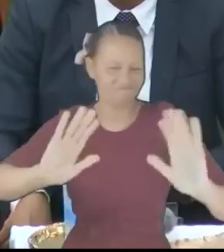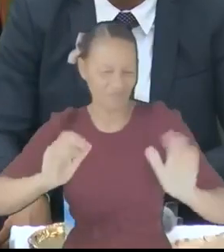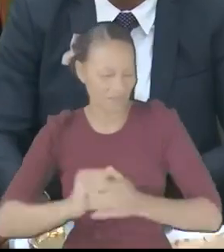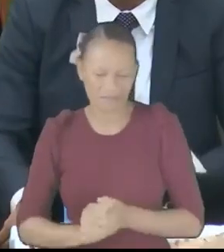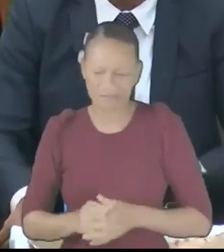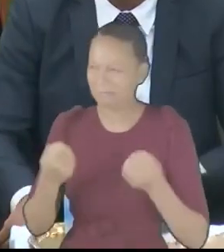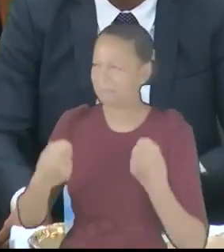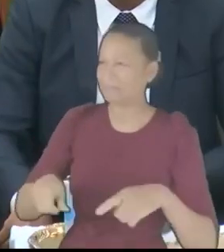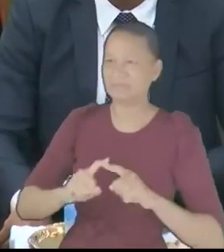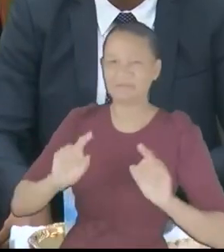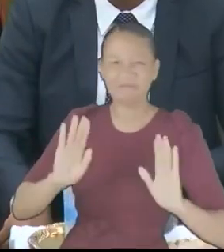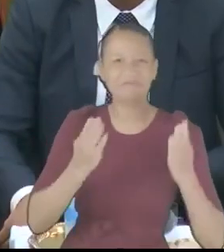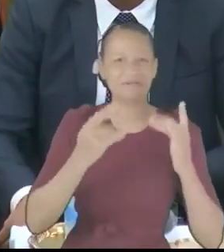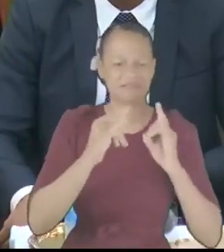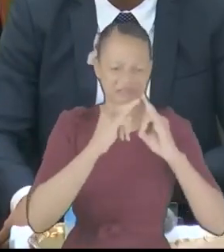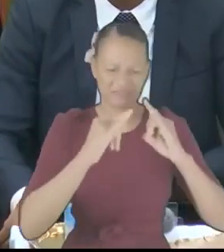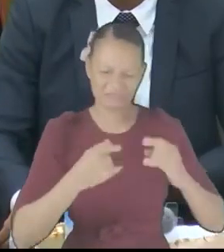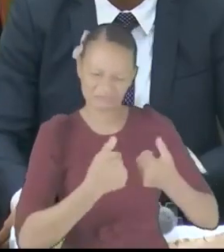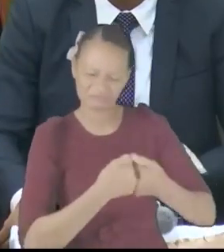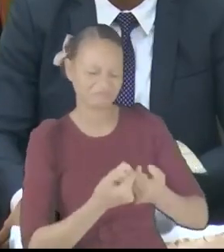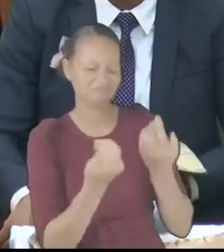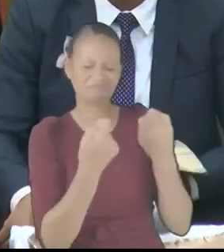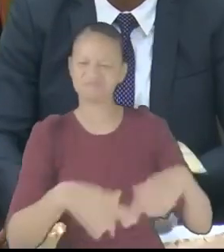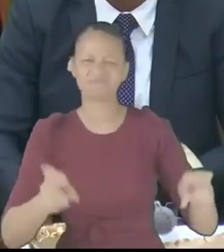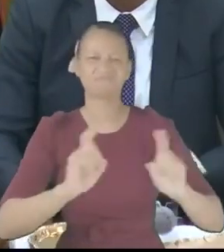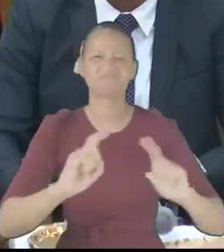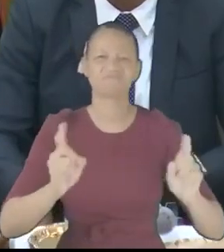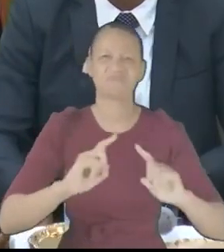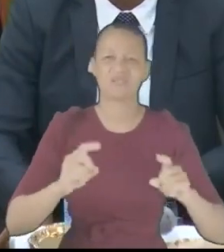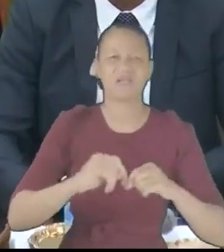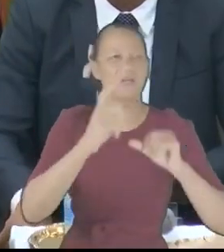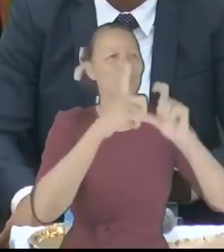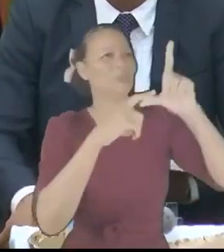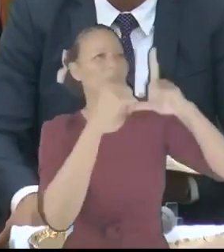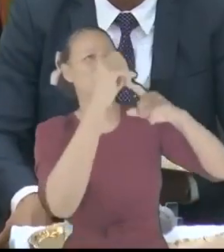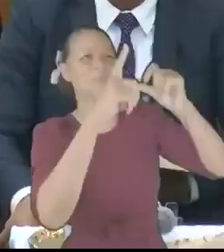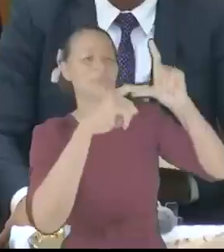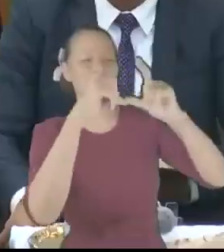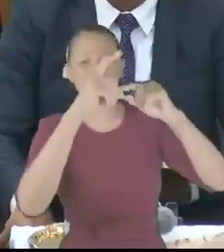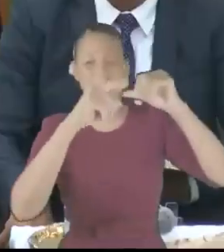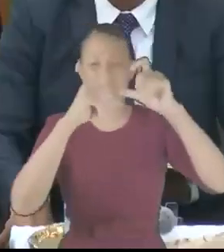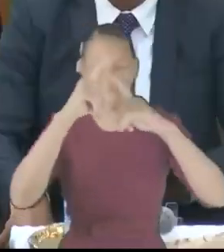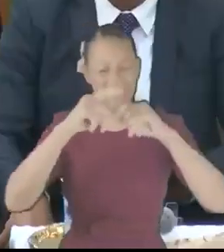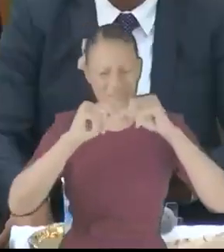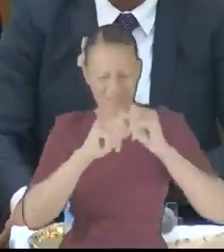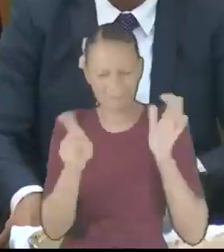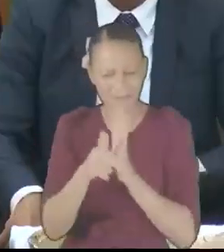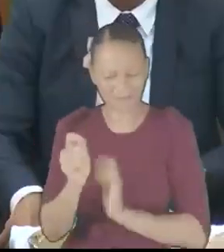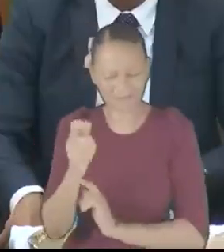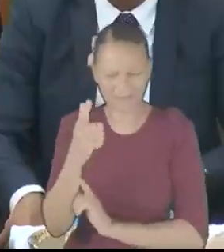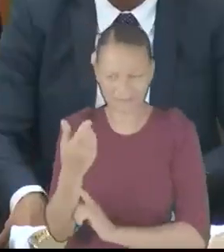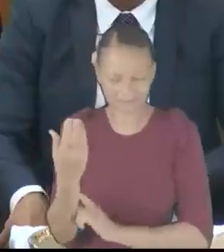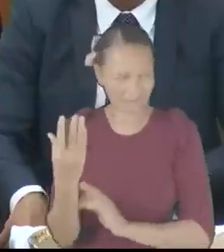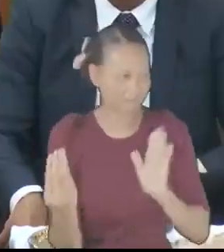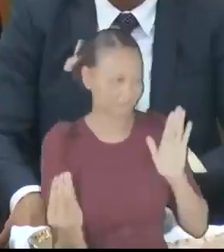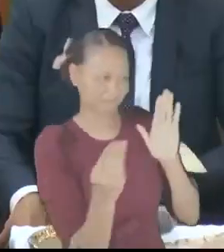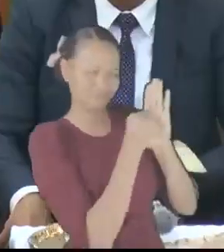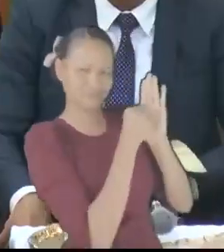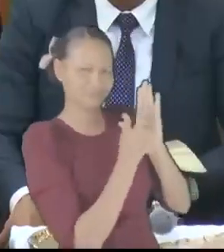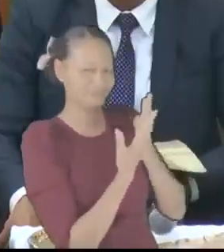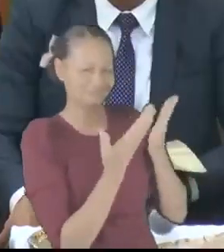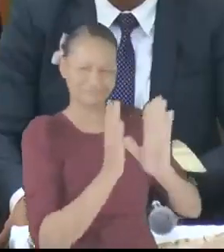de festa de tabernáculo, Ele não precisa mais que bote a estrela de Davi na igreja, Ele não precisa